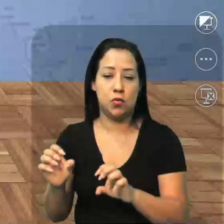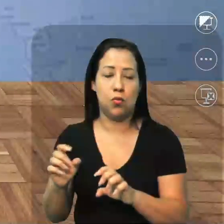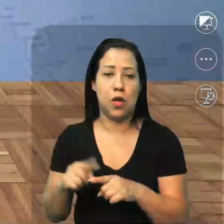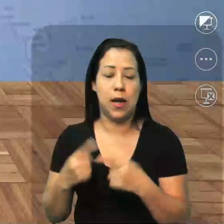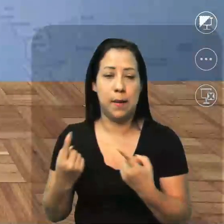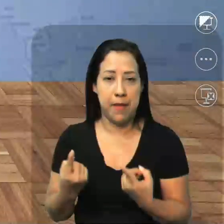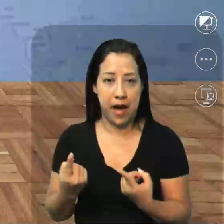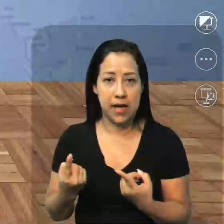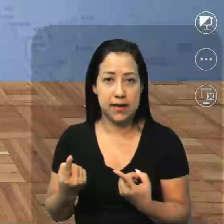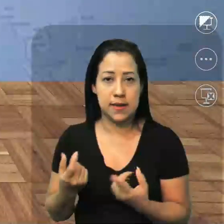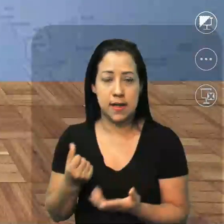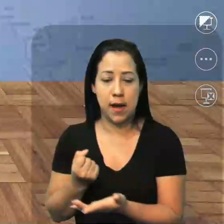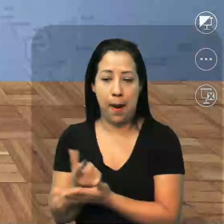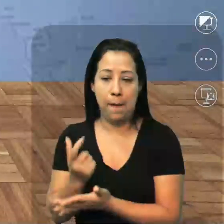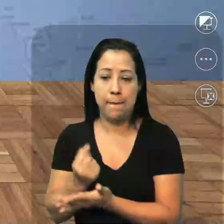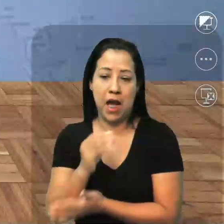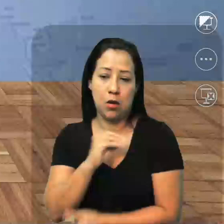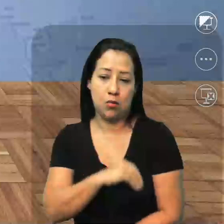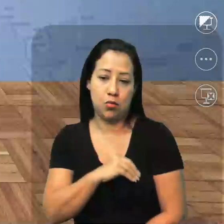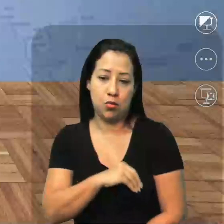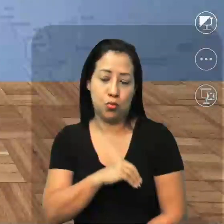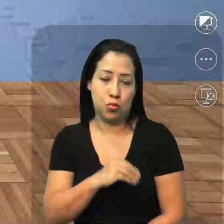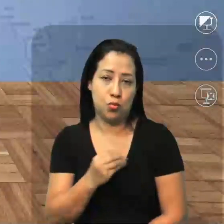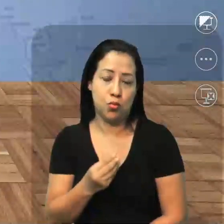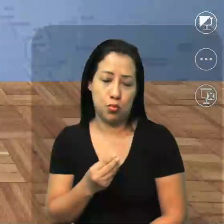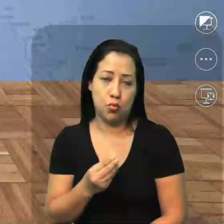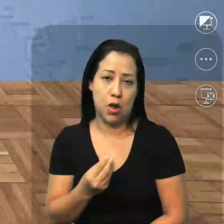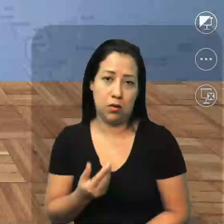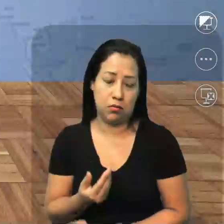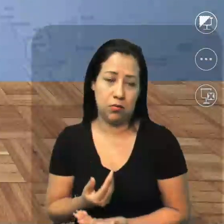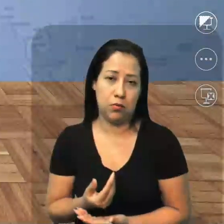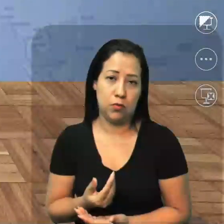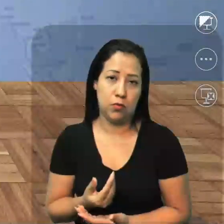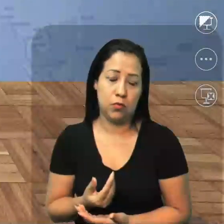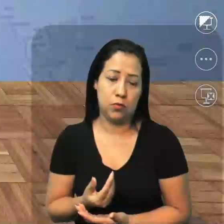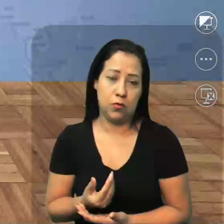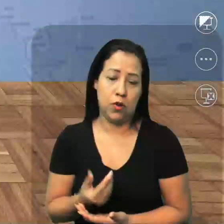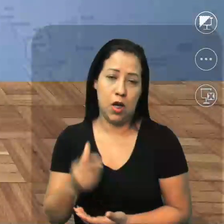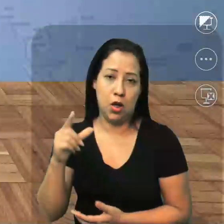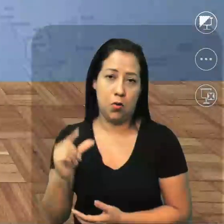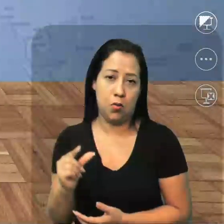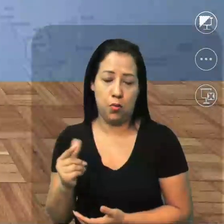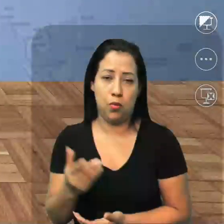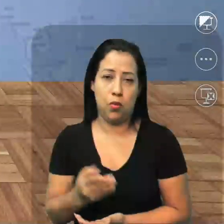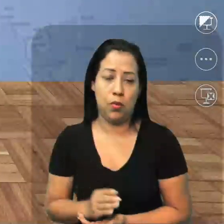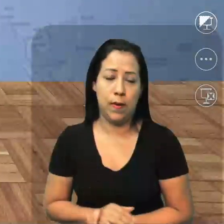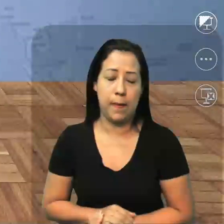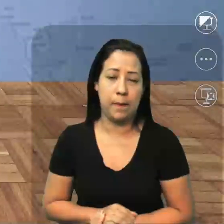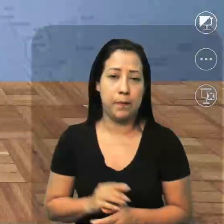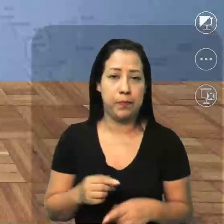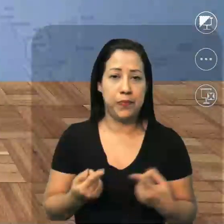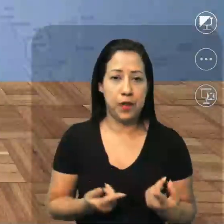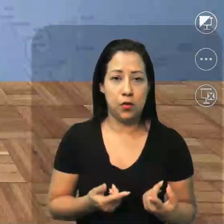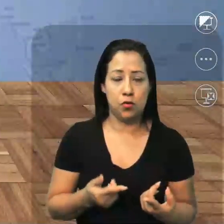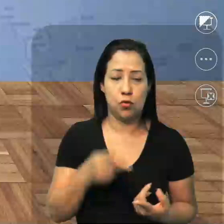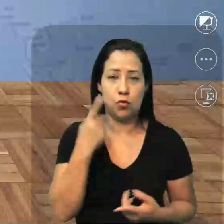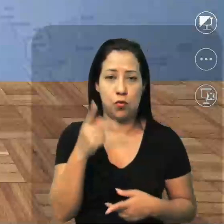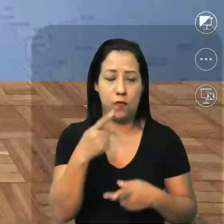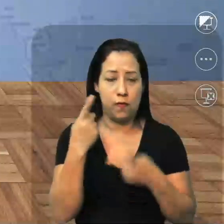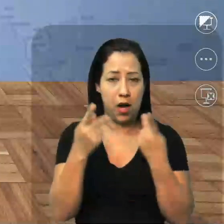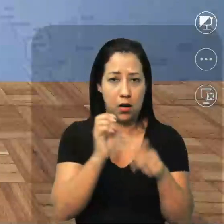Estado. Quando eu falo Estado, eu não estou me referindo ao Estado de Rondônia, ao Estado do Amazonas, estou me referindo